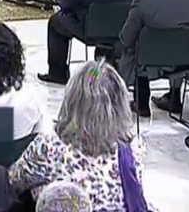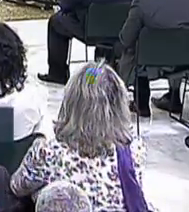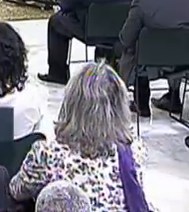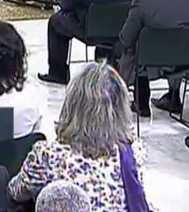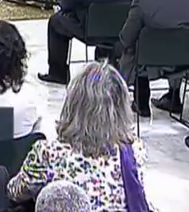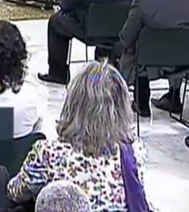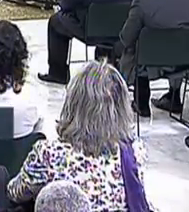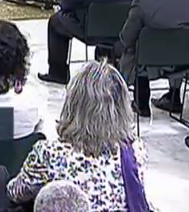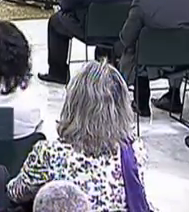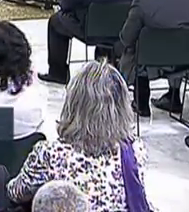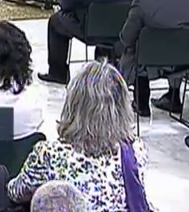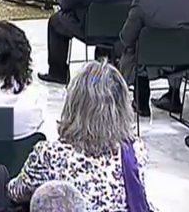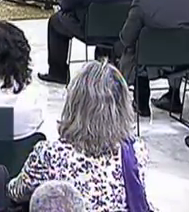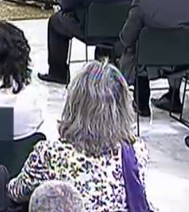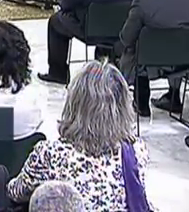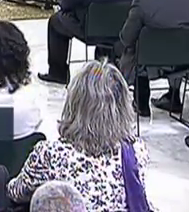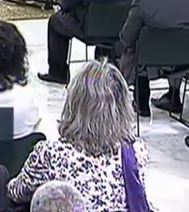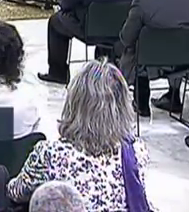C